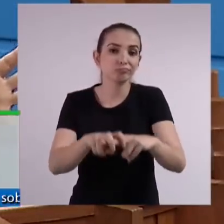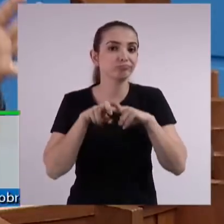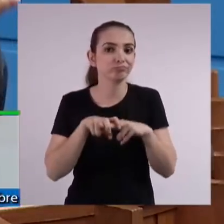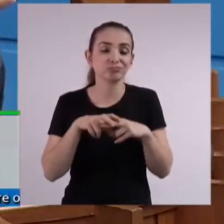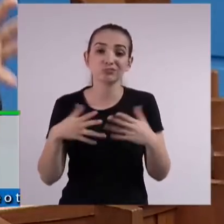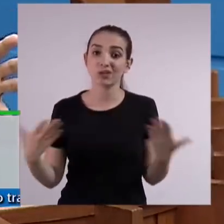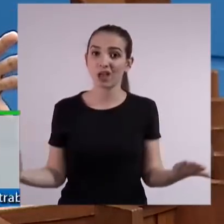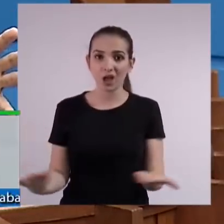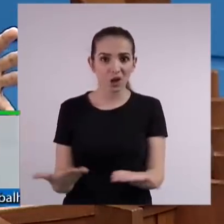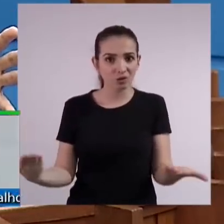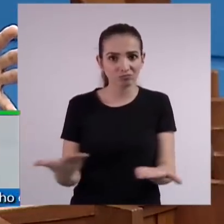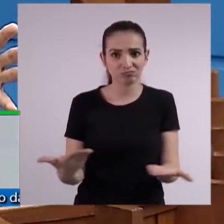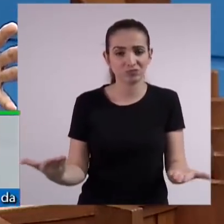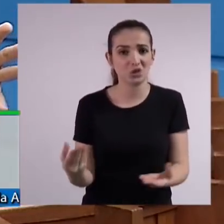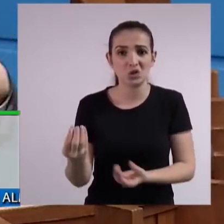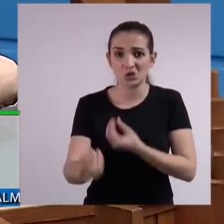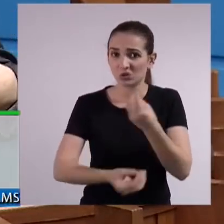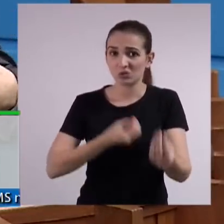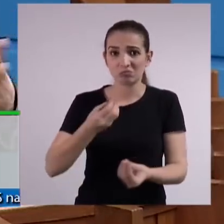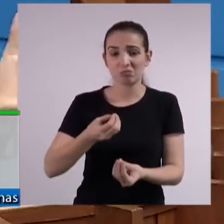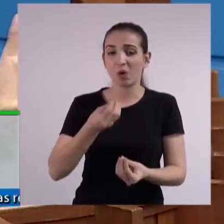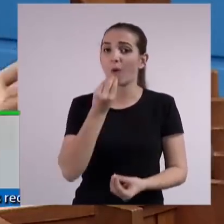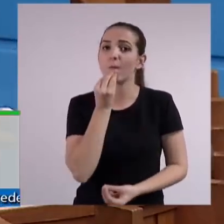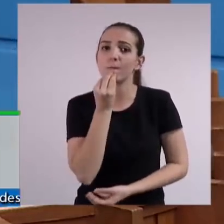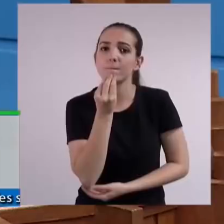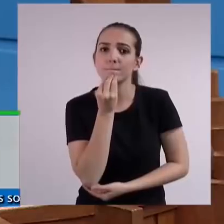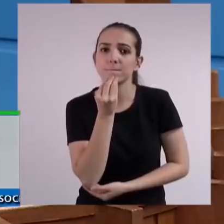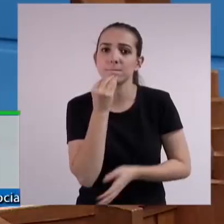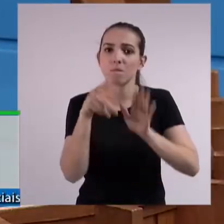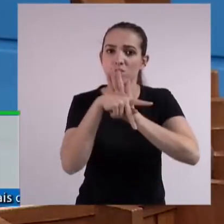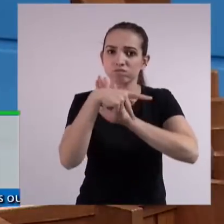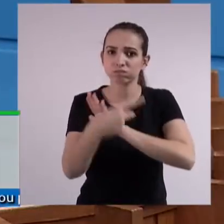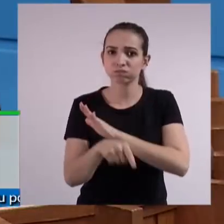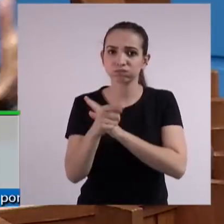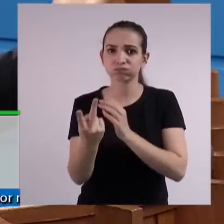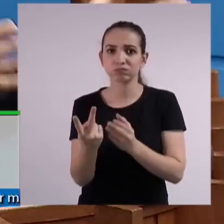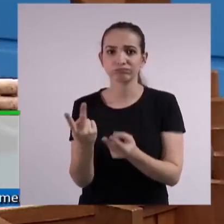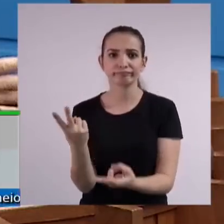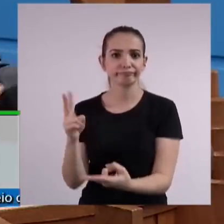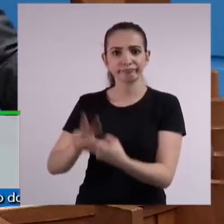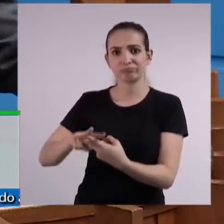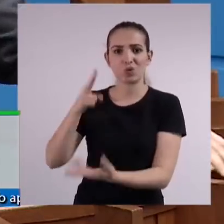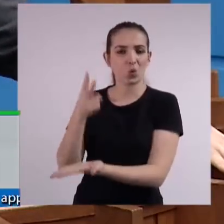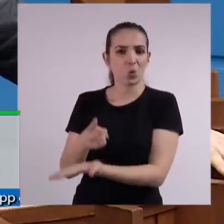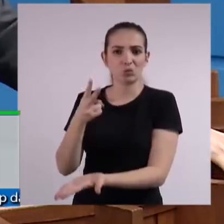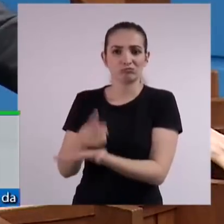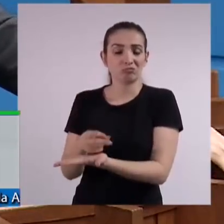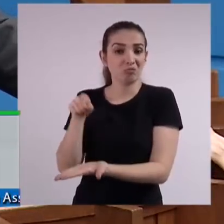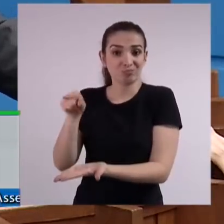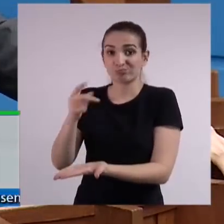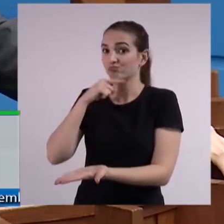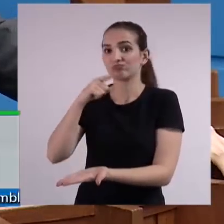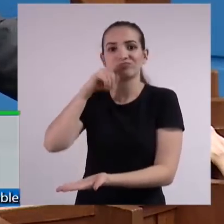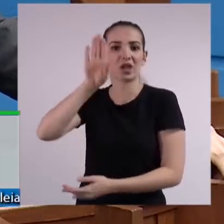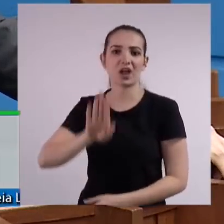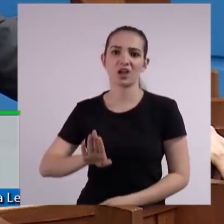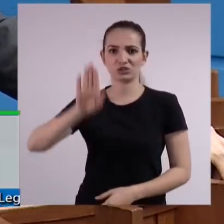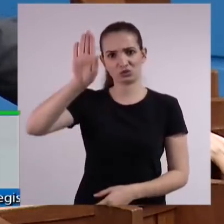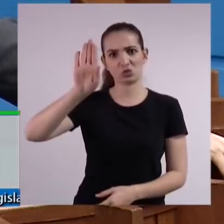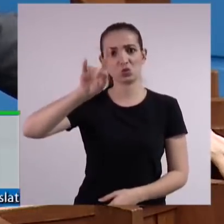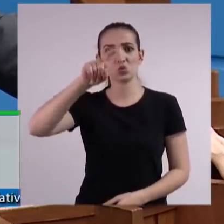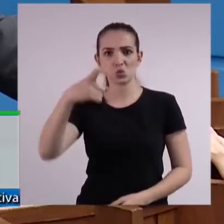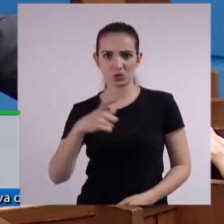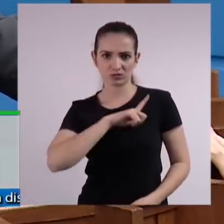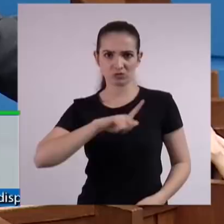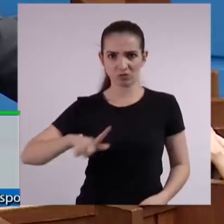sepultou as chances, dentro de uma discussão interna do partido, da candidatura do ex-governador